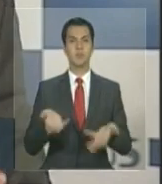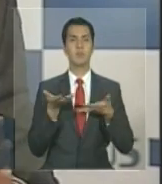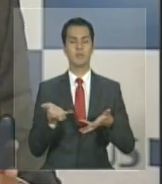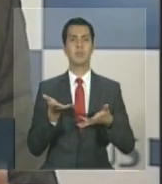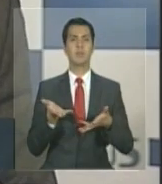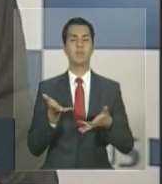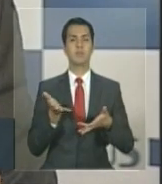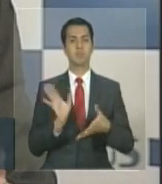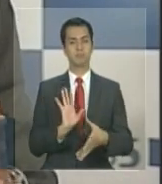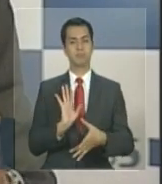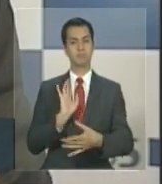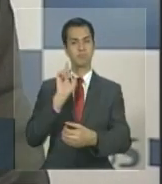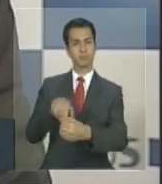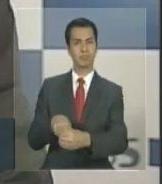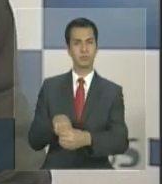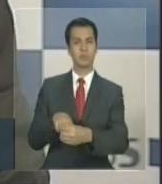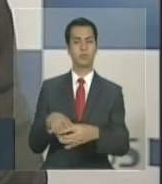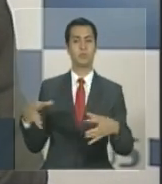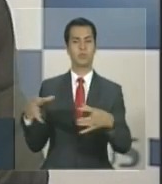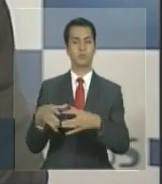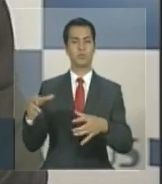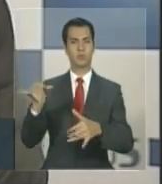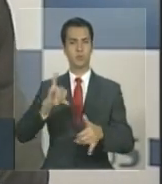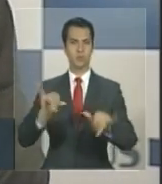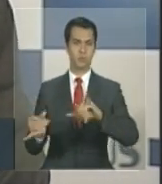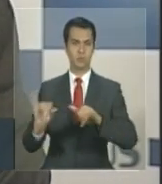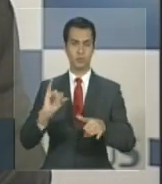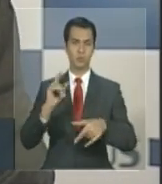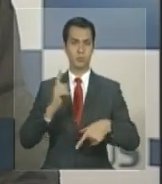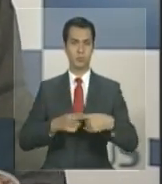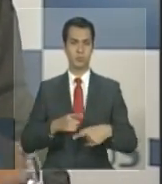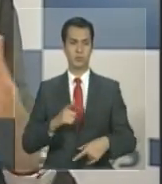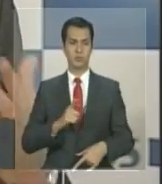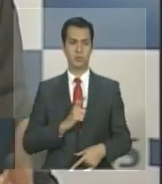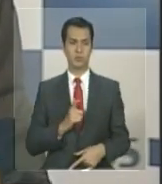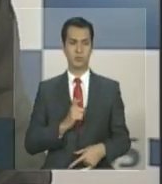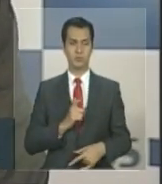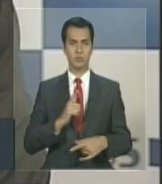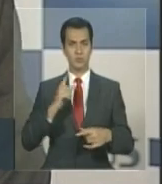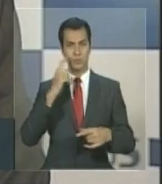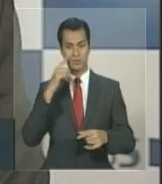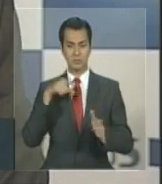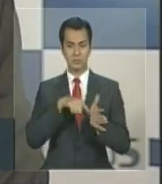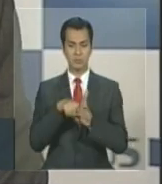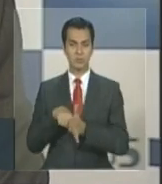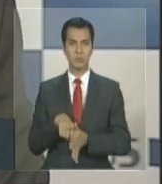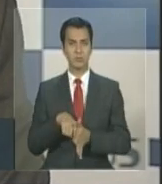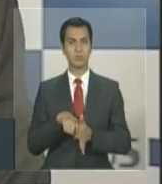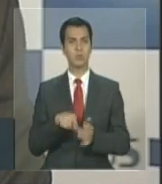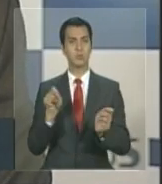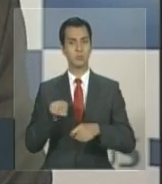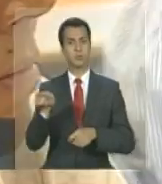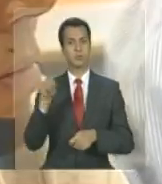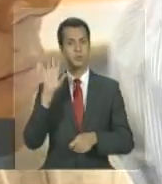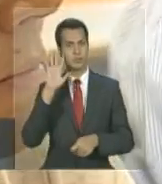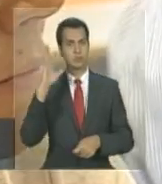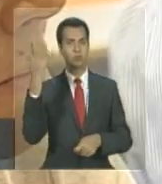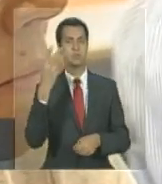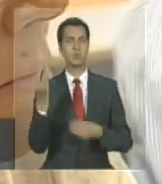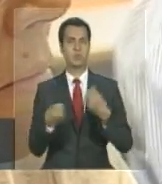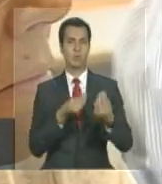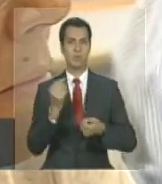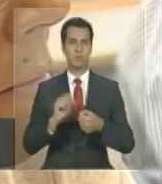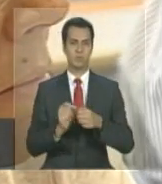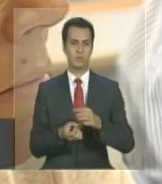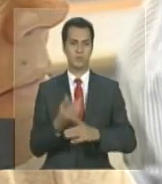colaboradores, dos laboratórios que, ao isolarem, participam na definição, inclusive, da composição das vacinas. O Brasil